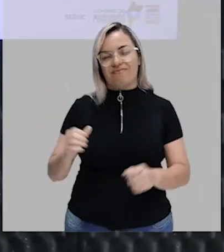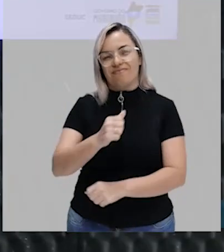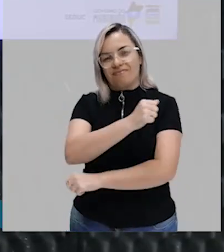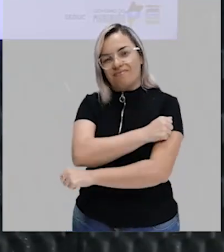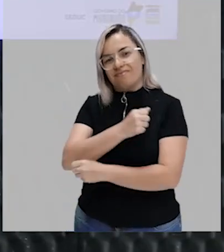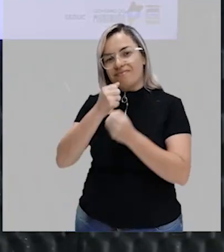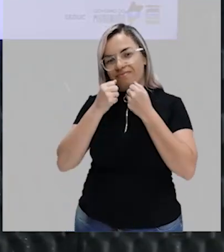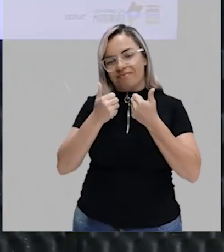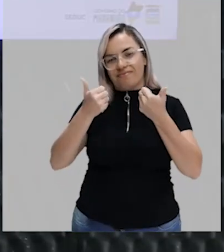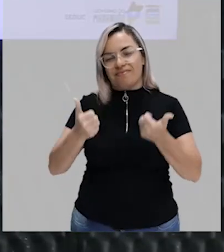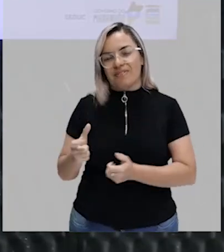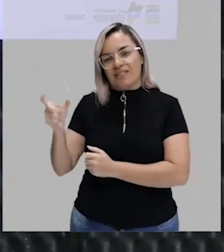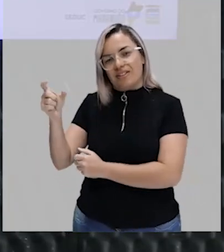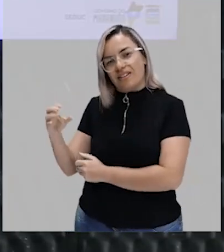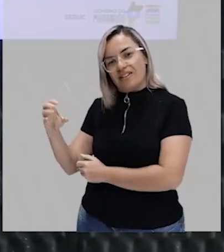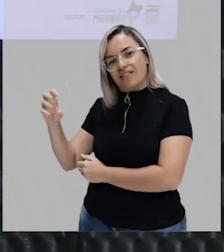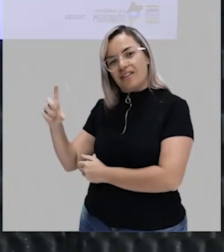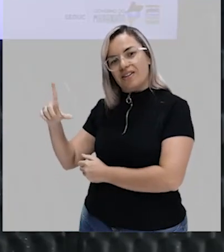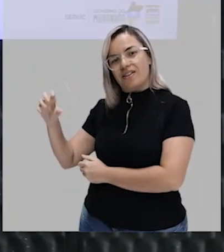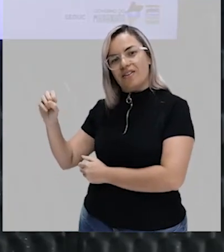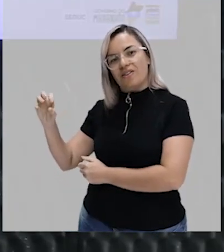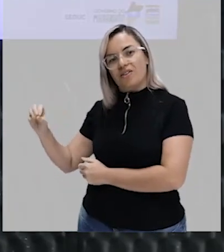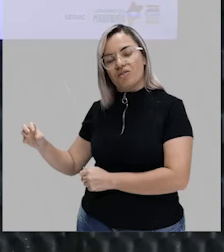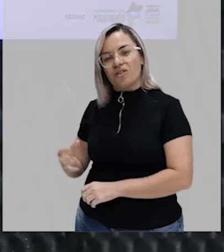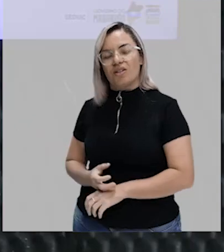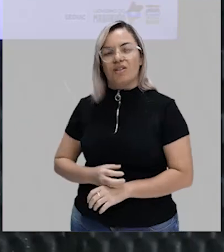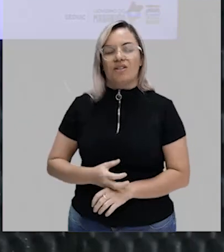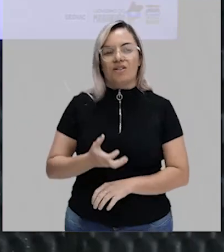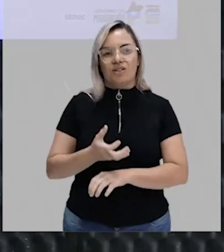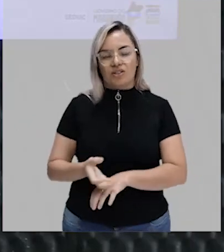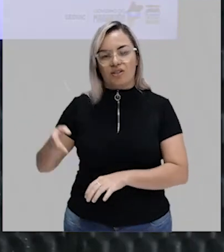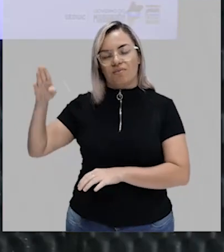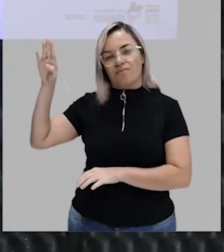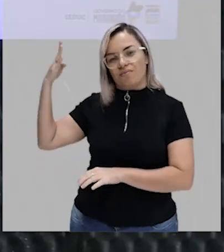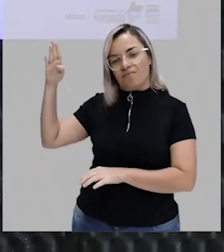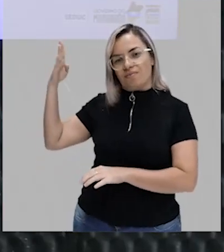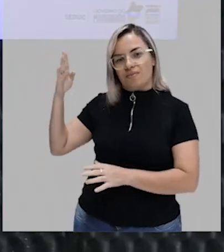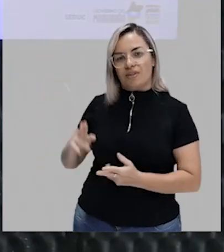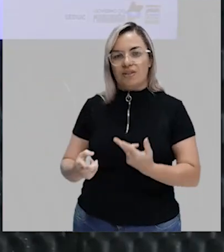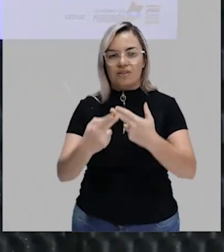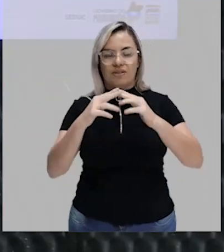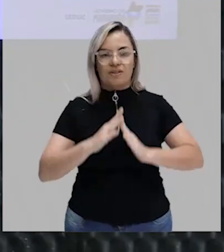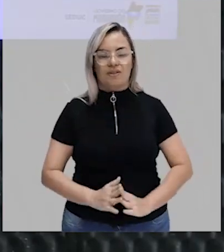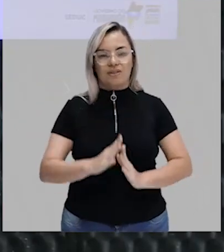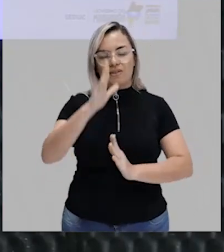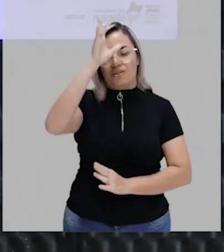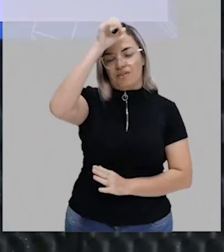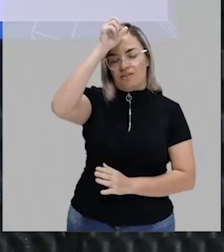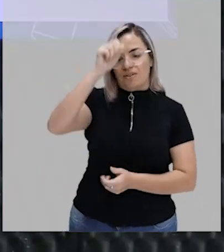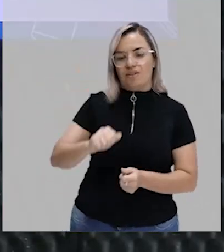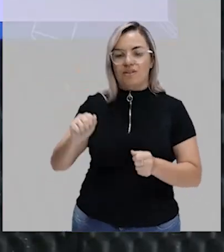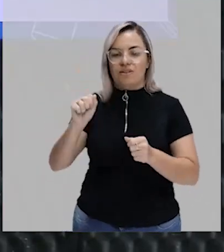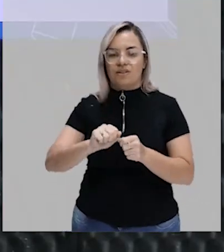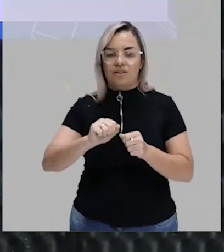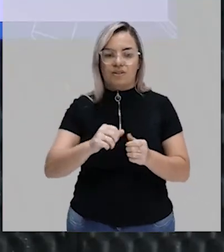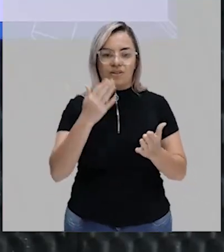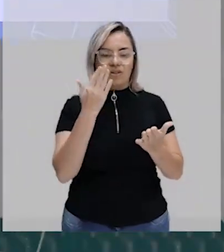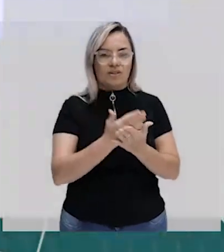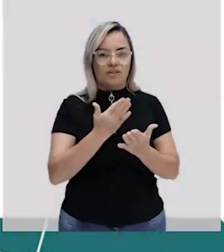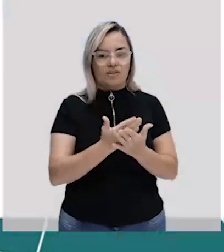Olá pessoal, tudo bem? Eu sou o professor Celso Ramos. Vamos para mais uma aula de biologia. Quem não fica em casa aprendendo, a gente vai estudar